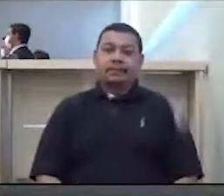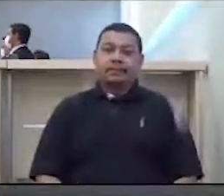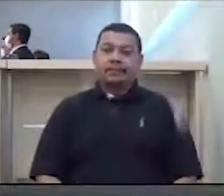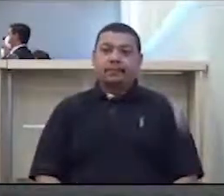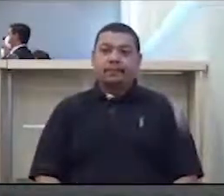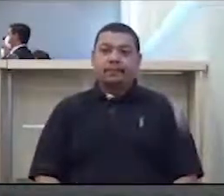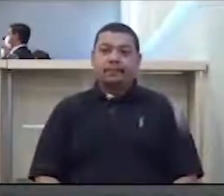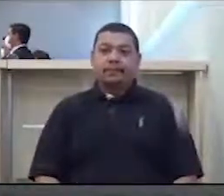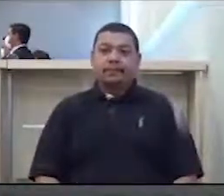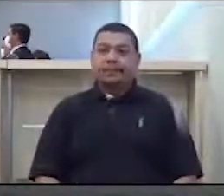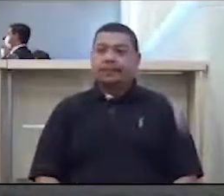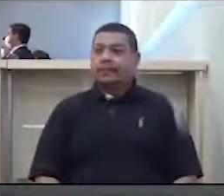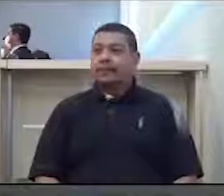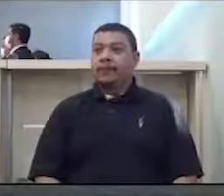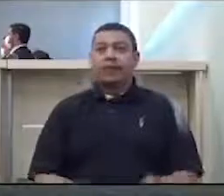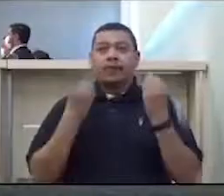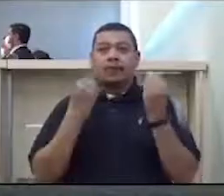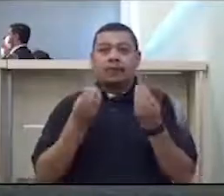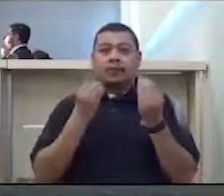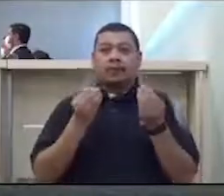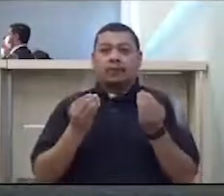Até onde esse povo vai ficar?